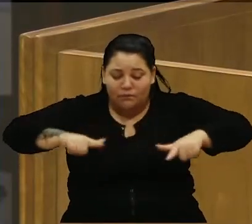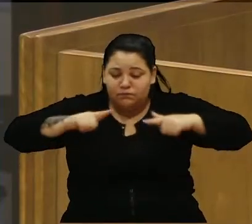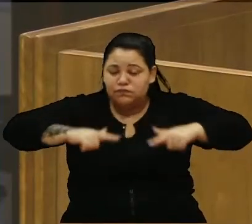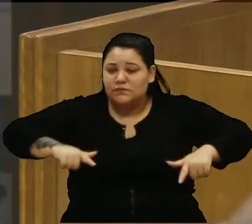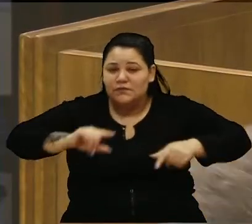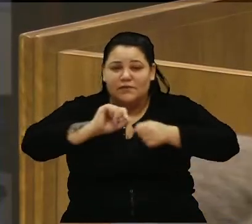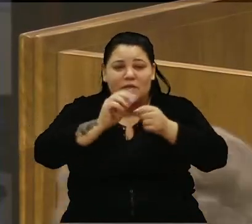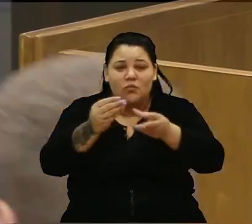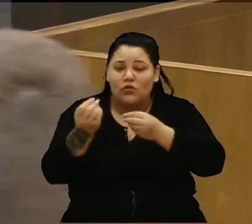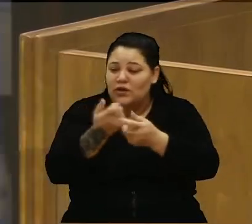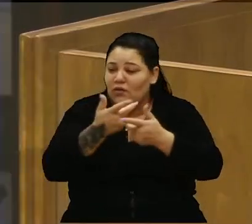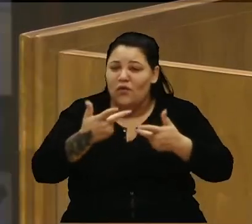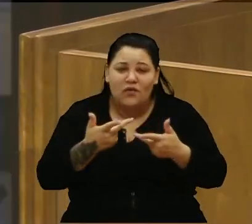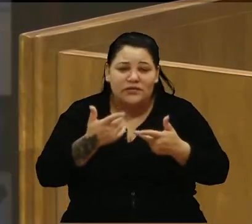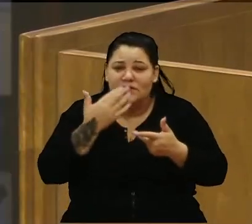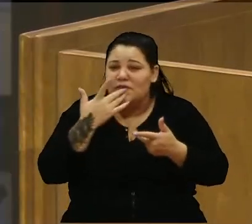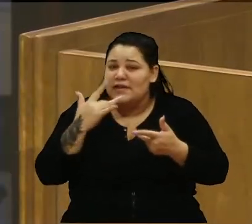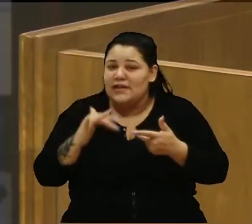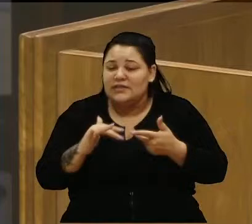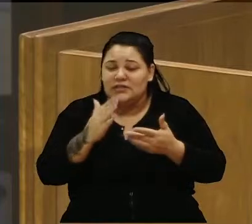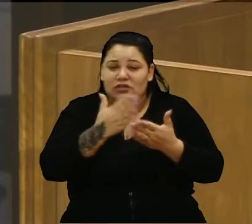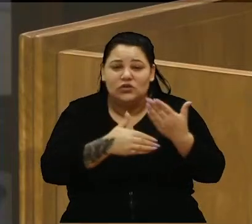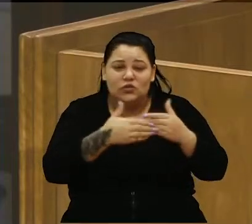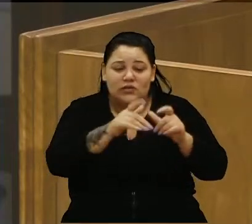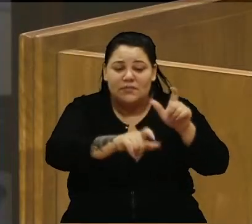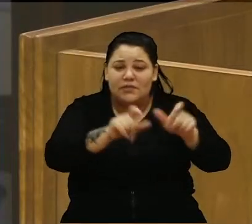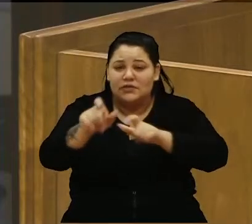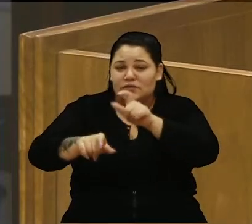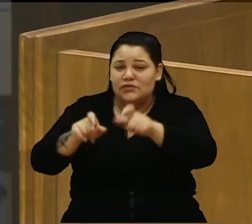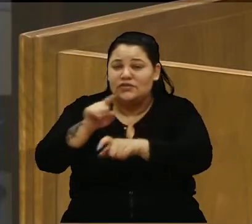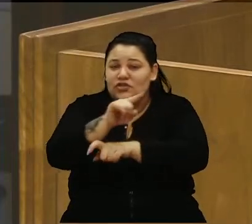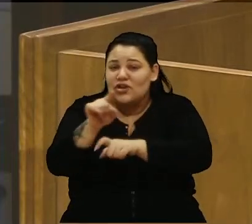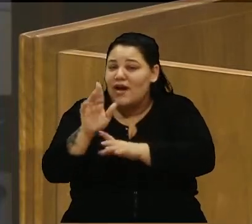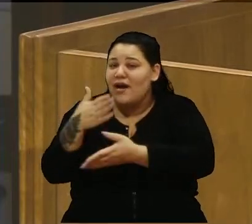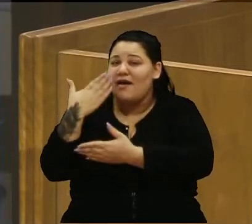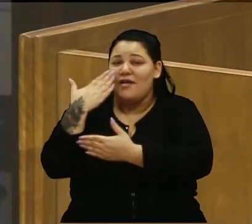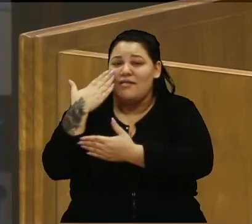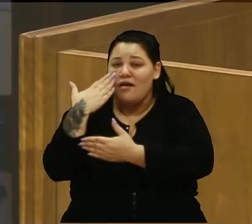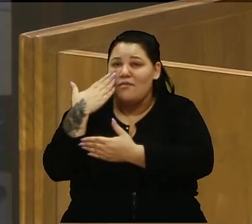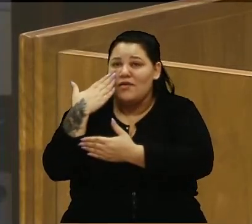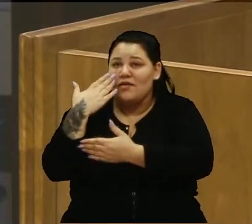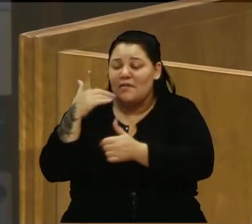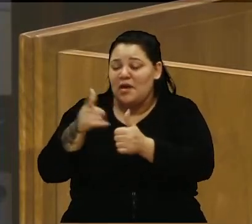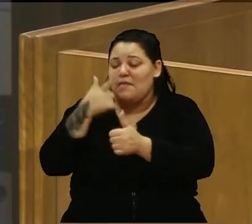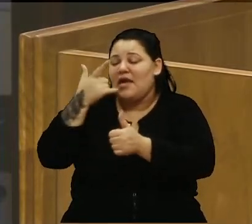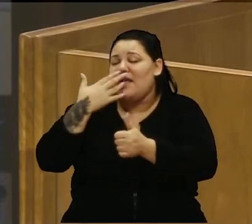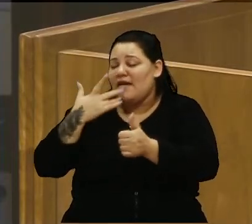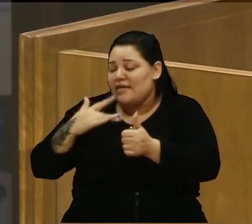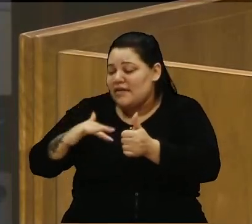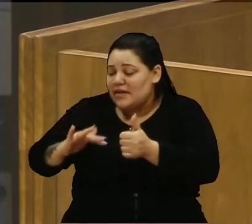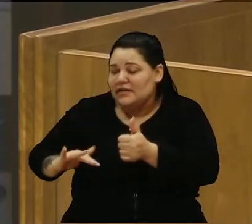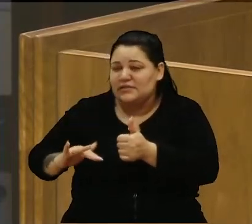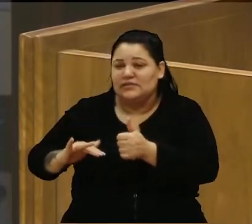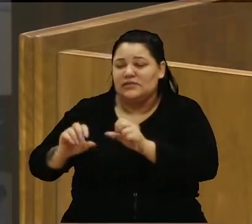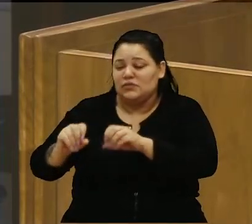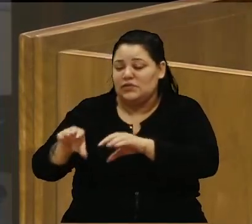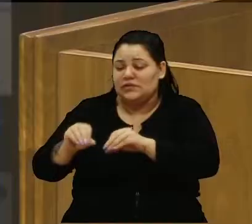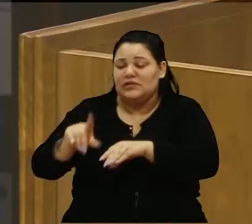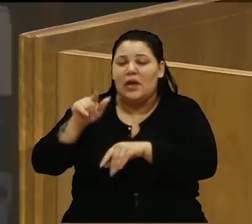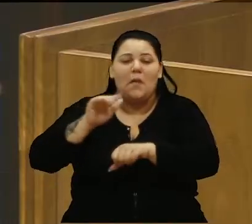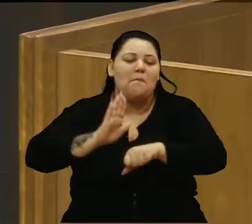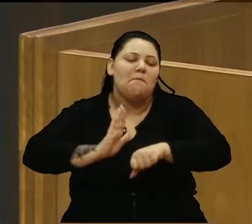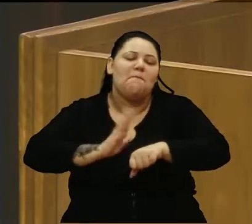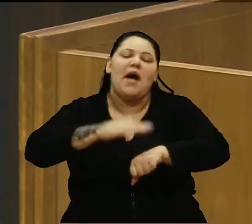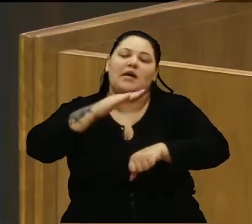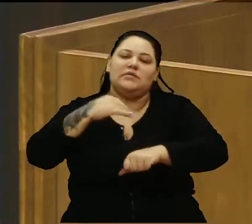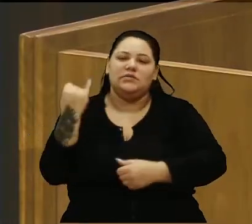com crianças que todo mundo aqui vem falar que a primeira infância, que a educação infantil é o mais